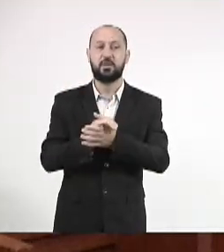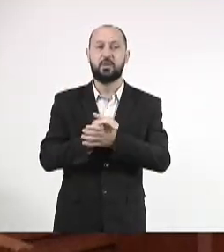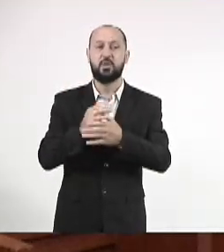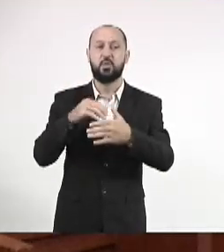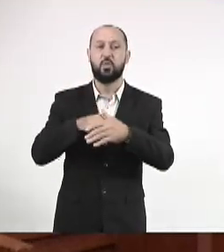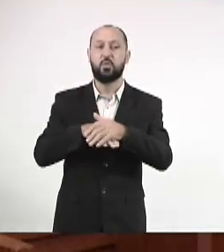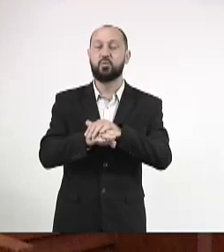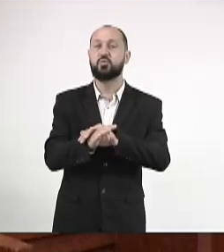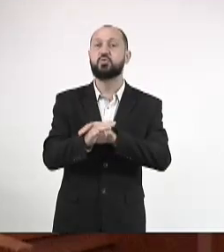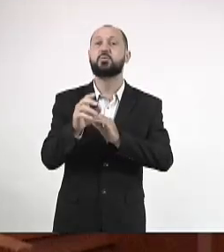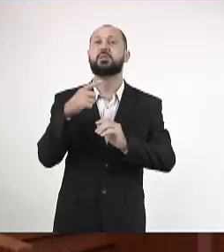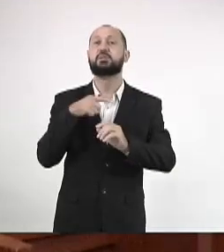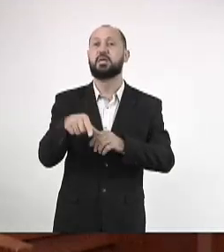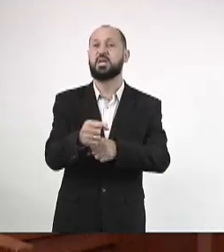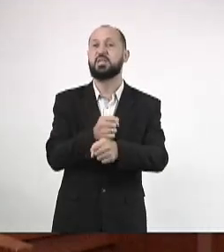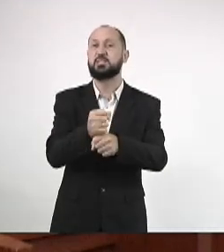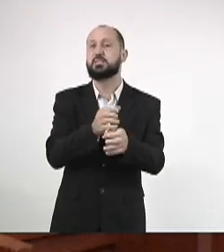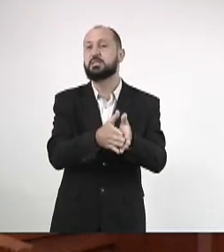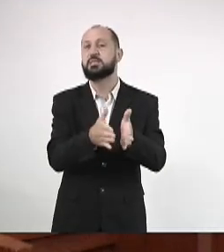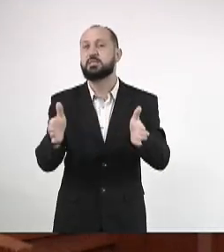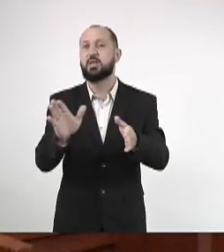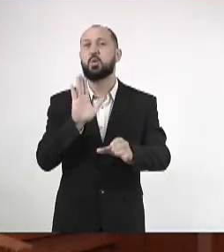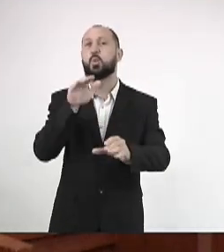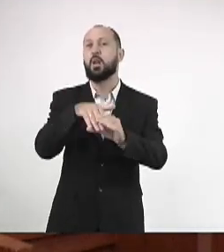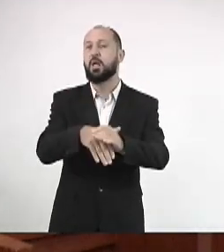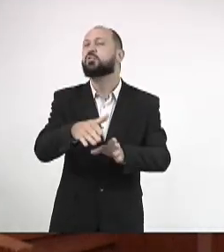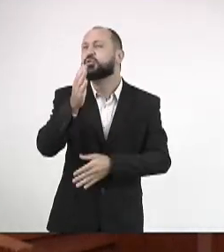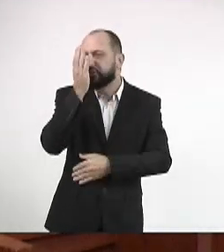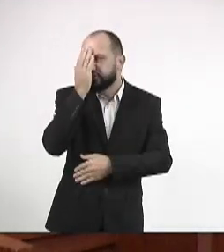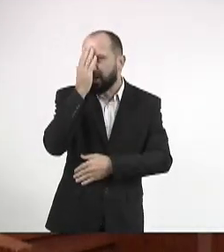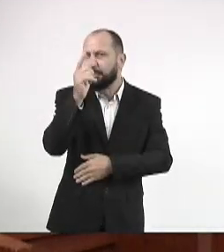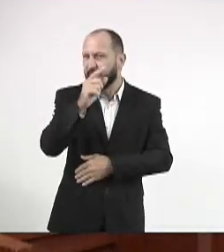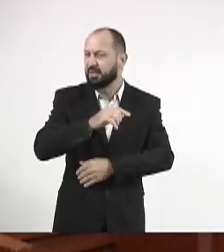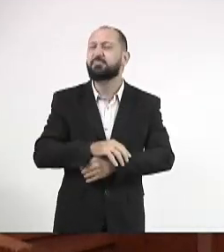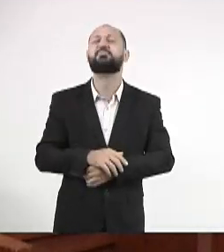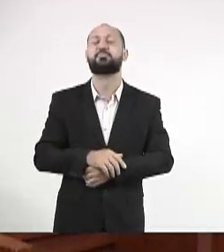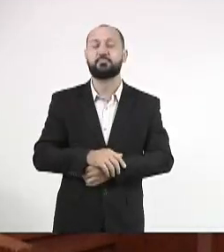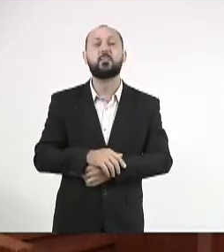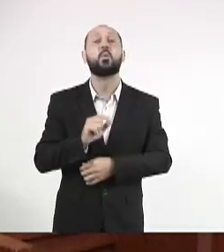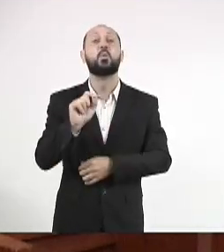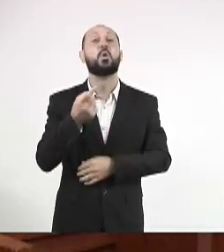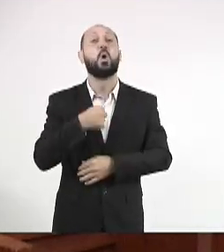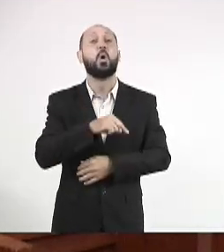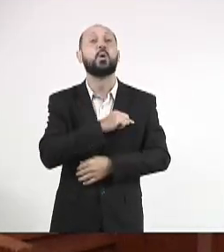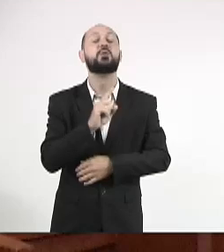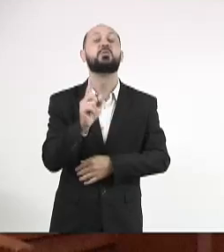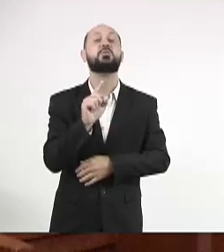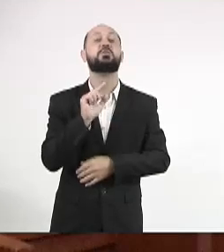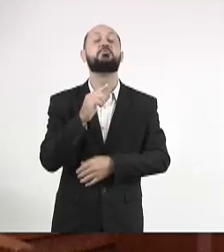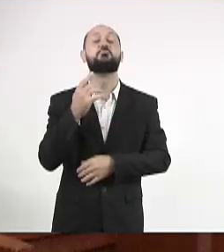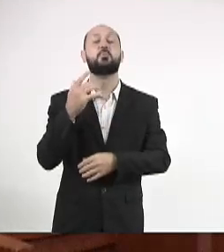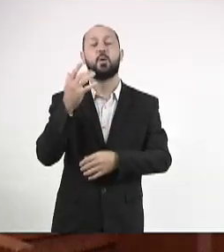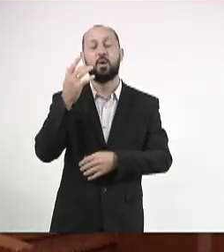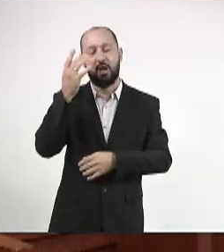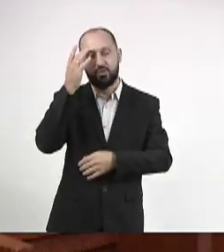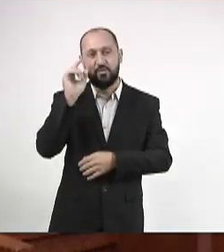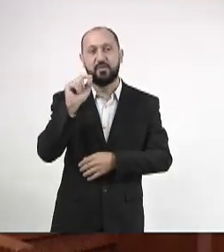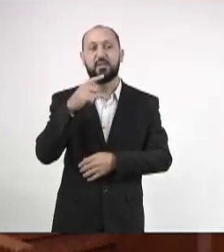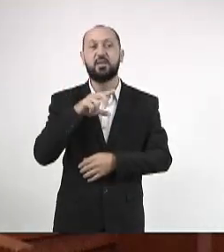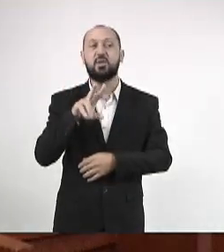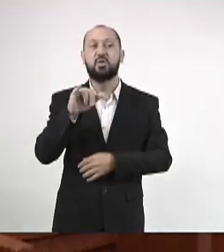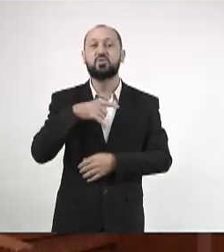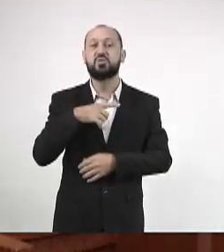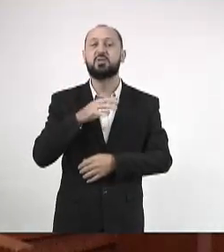costume estivesse esse ano no período eleitoral. Nós sabíamos disso. O que nós não esperávamos era que seria